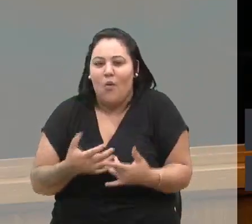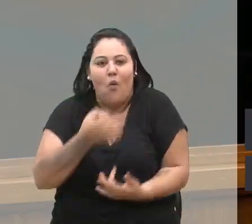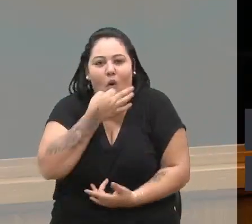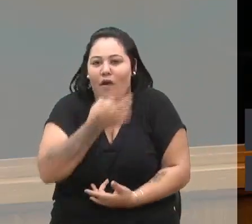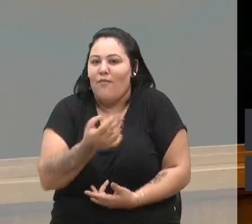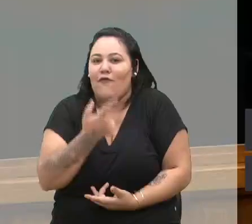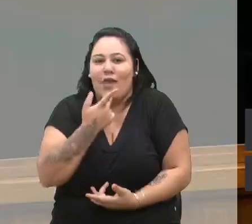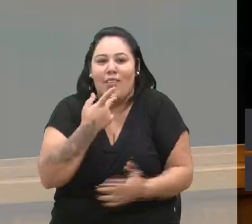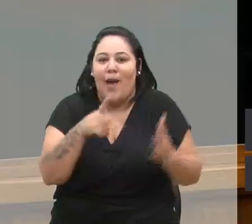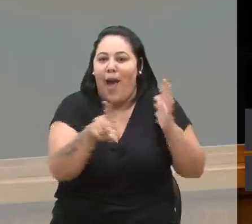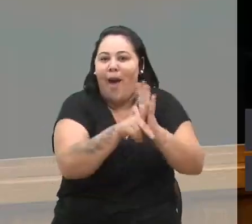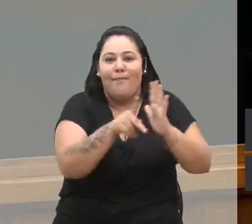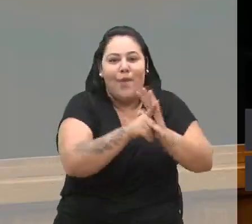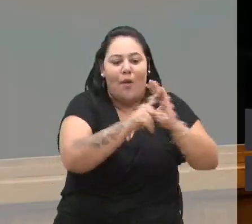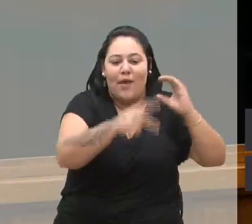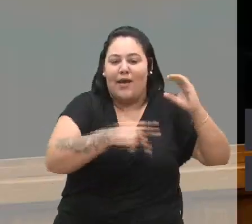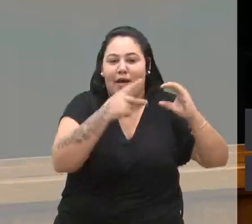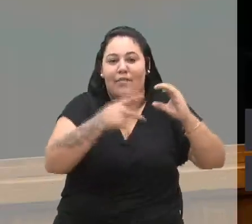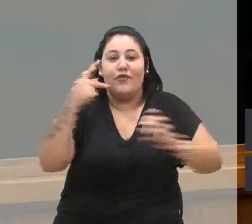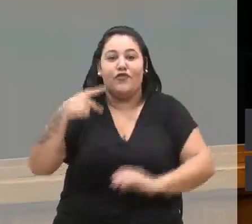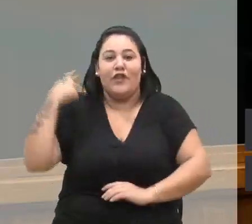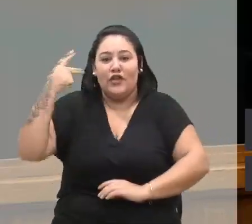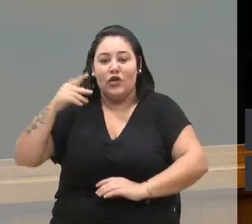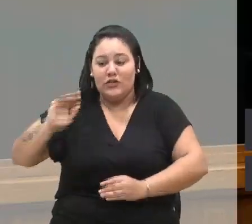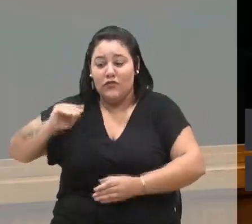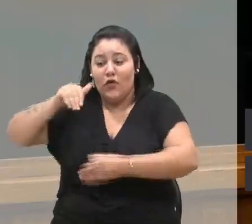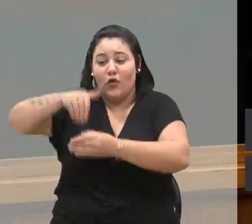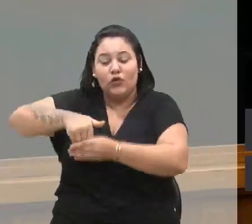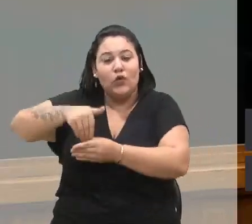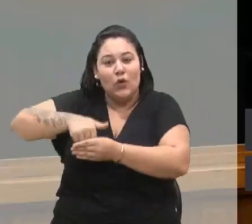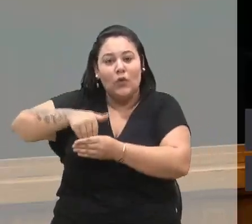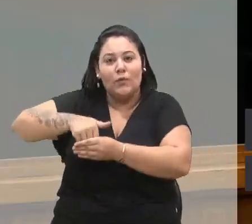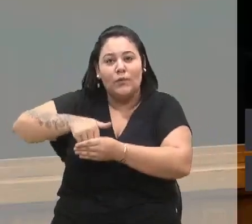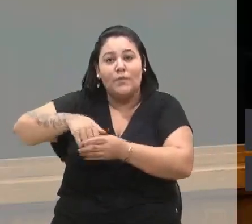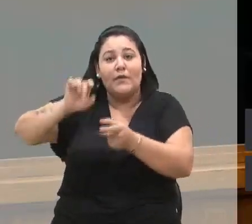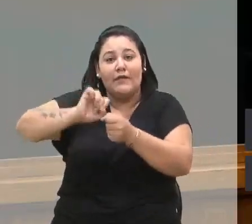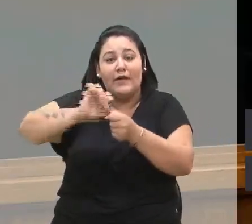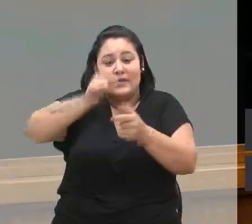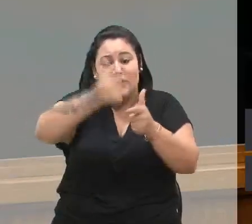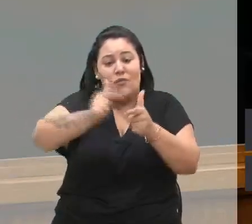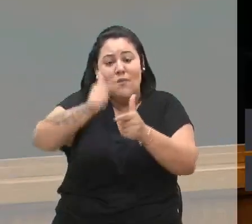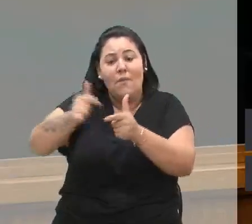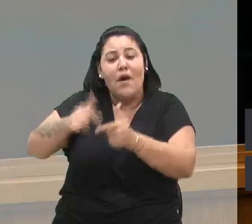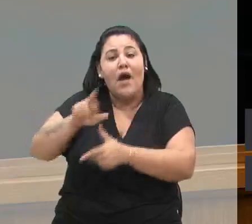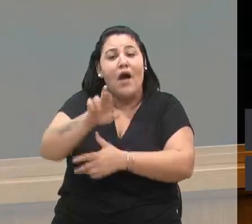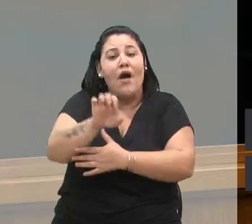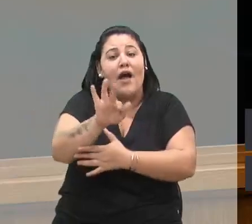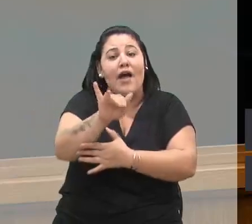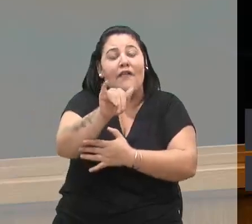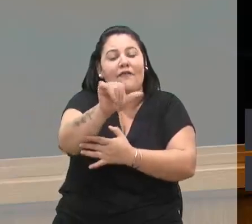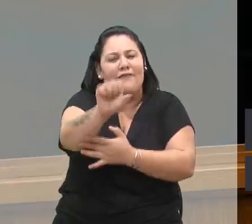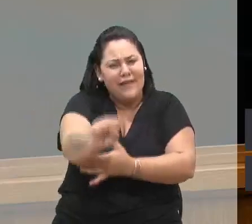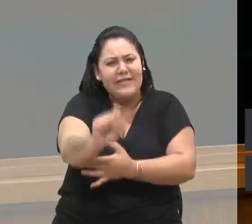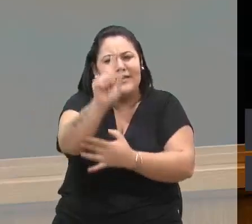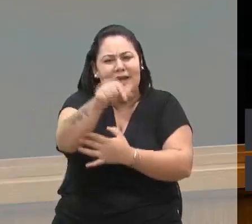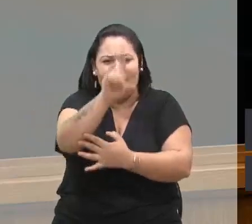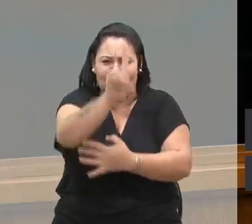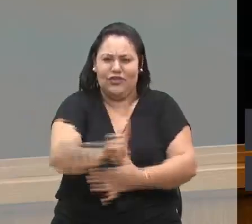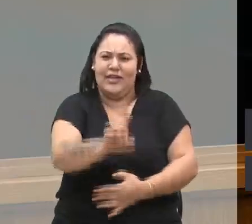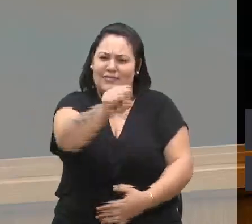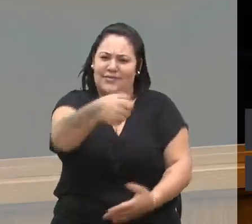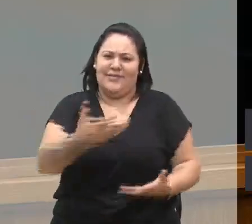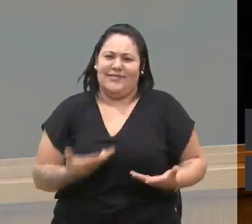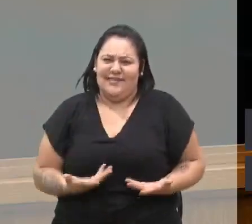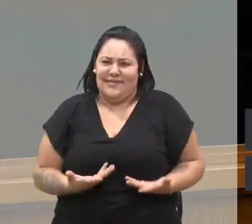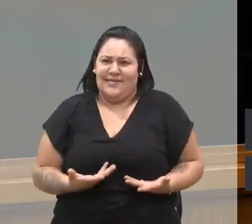própria Câmara de Vereadores votou a possibilidade de refis e que isso é um direito. Sim,